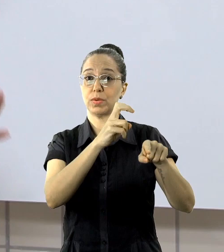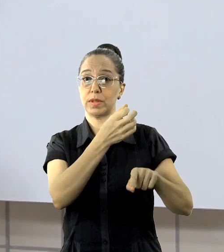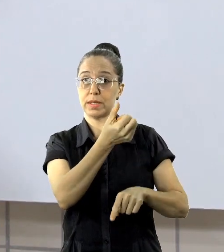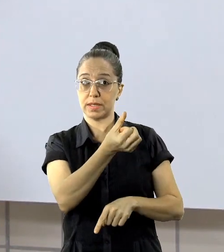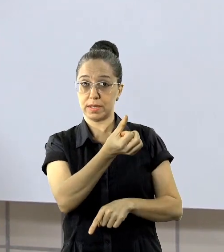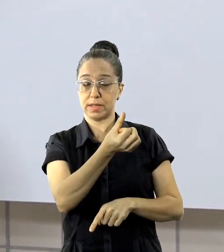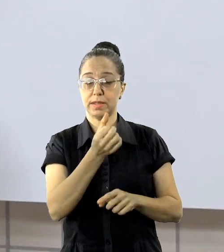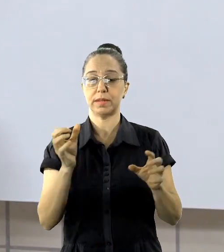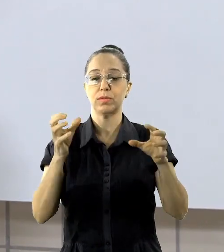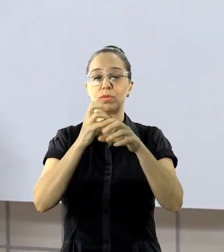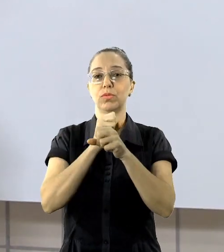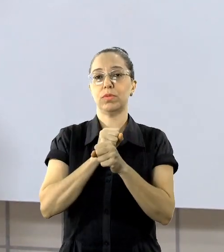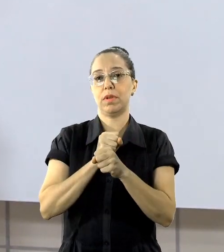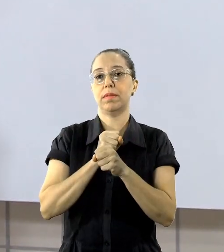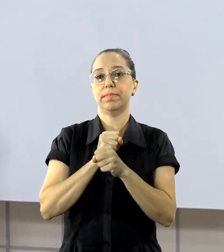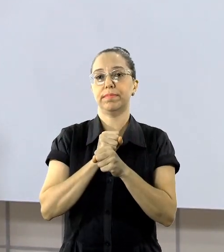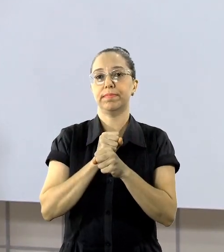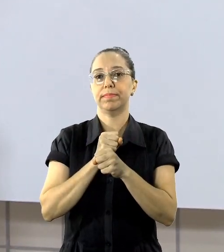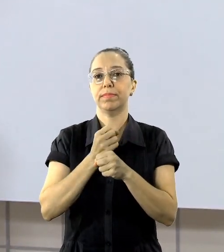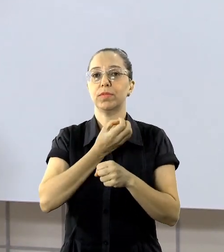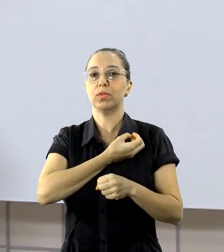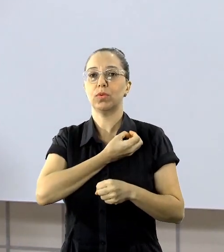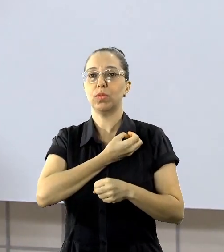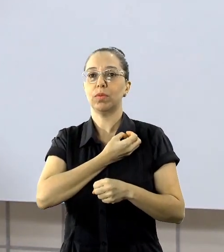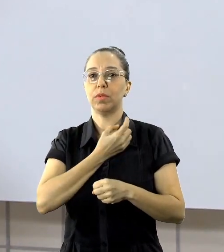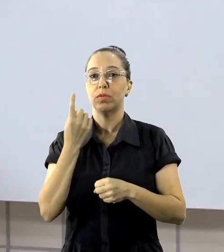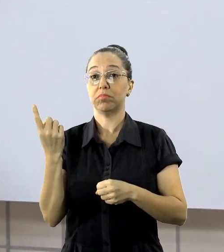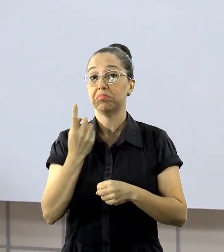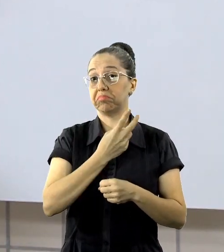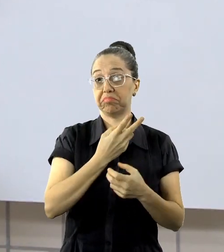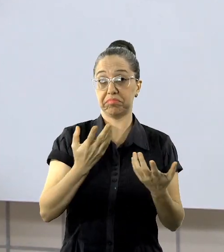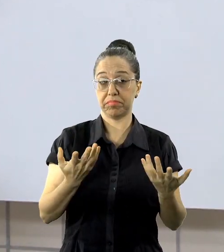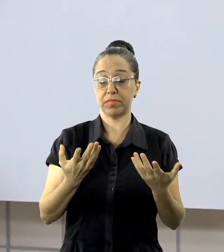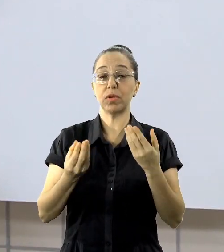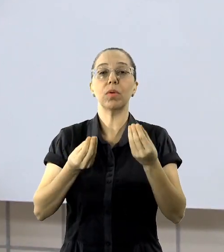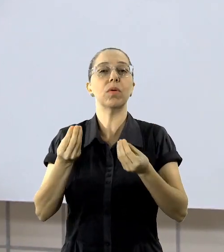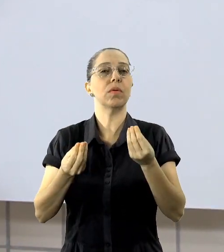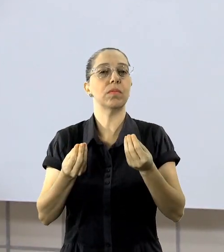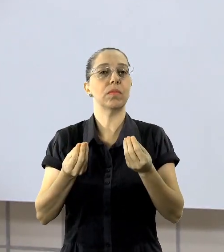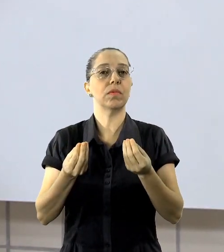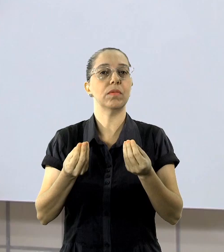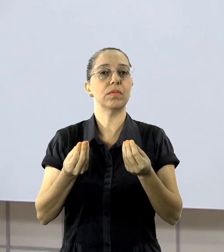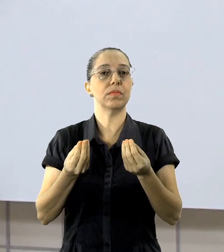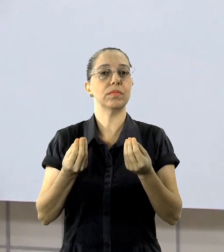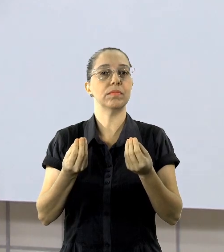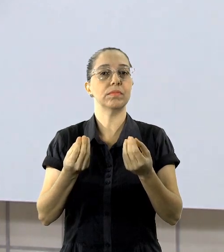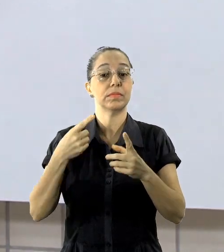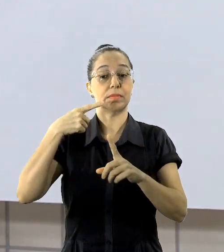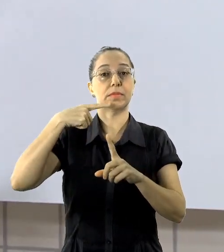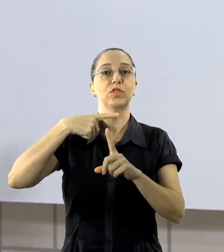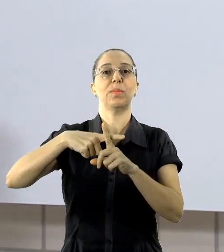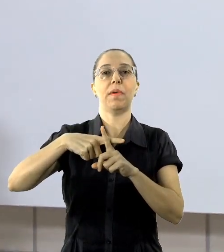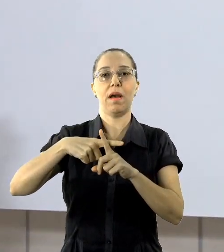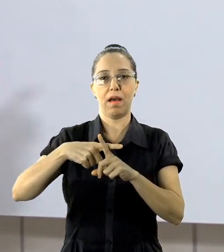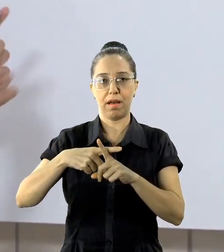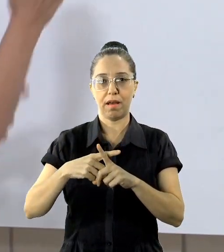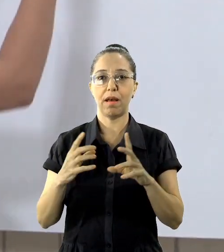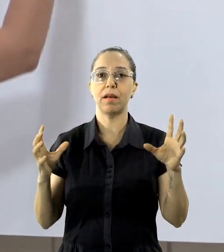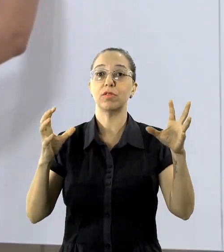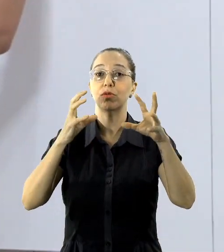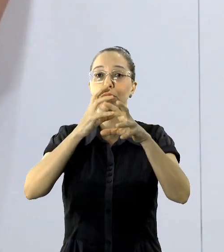para juntar esses dois números, nós vamos fazer uma operação de adição. Isso